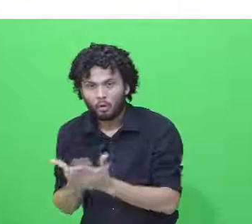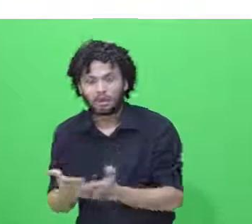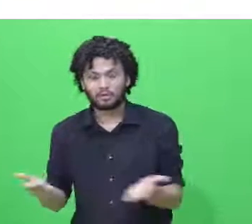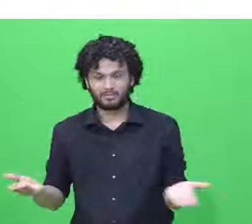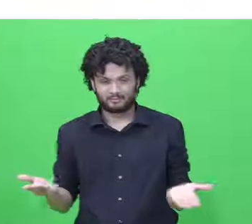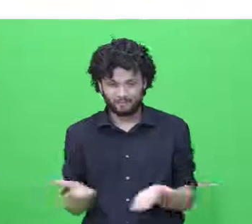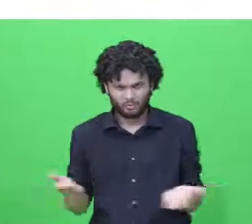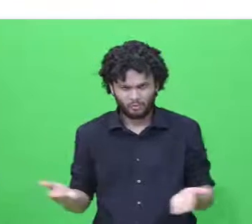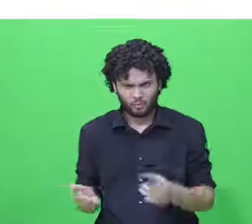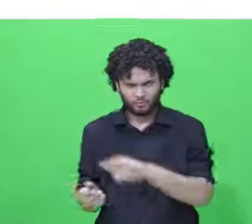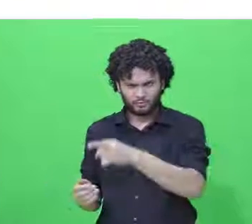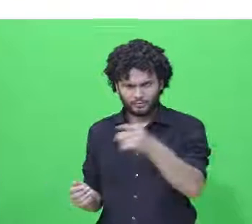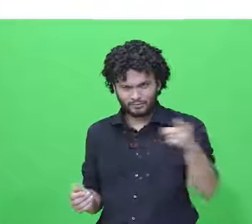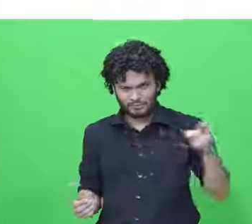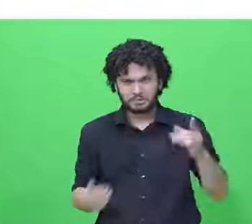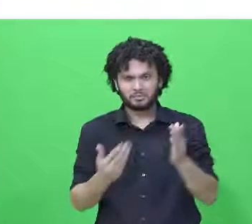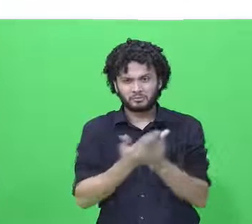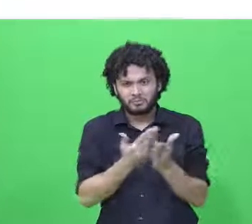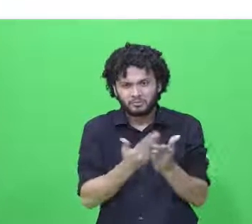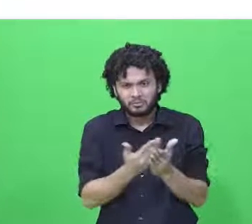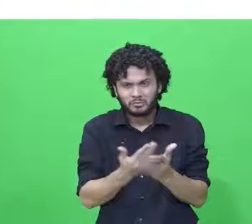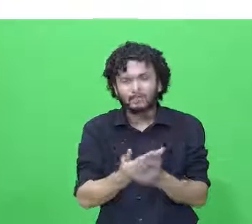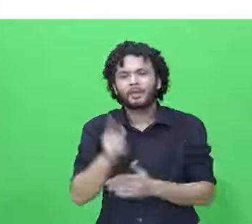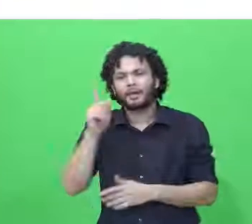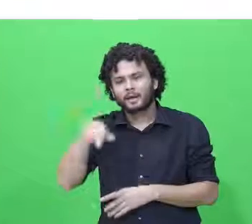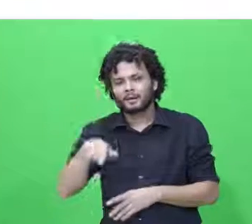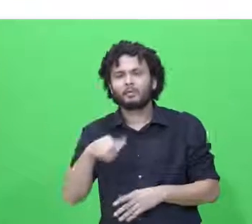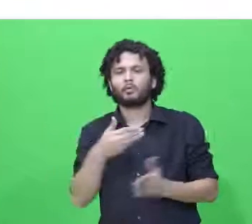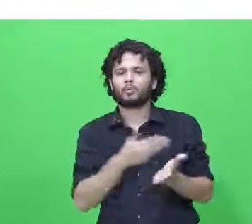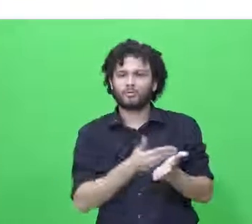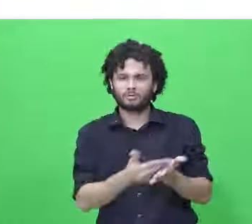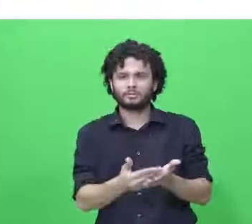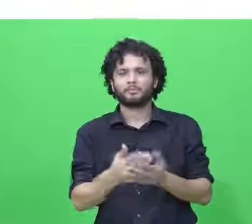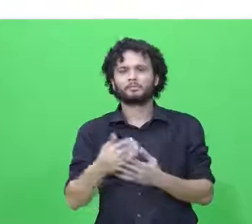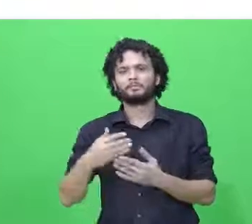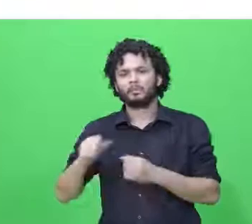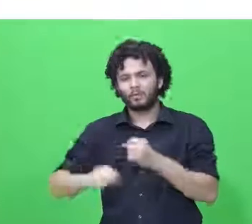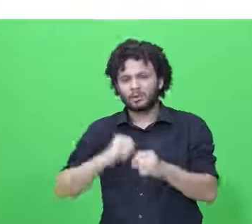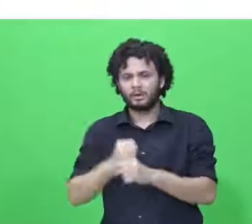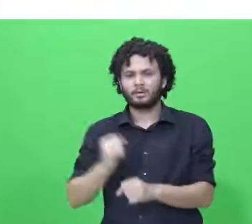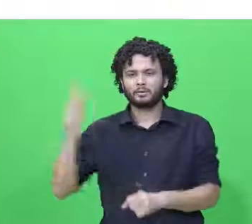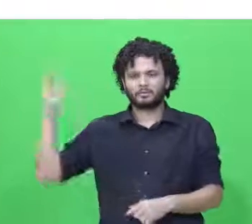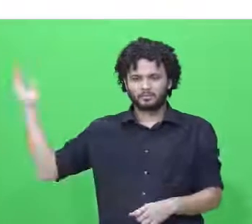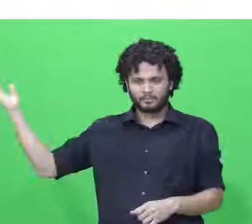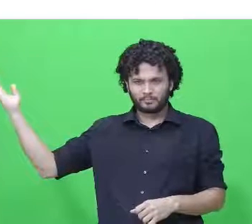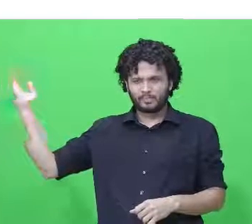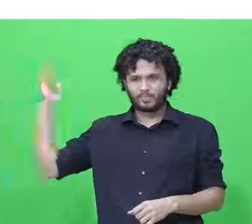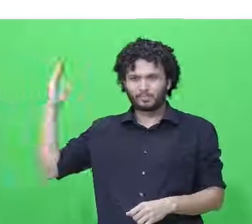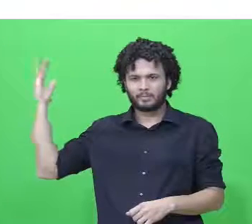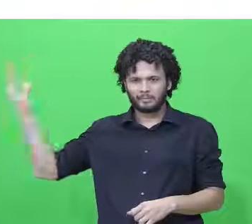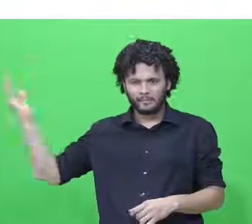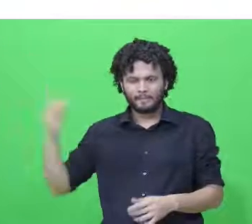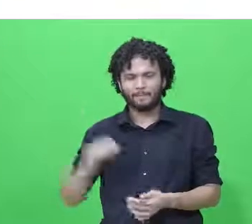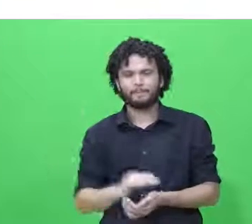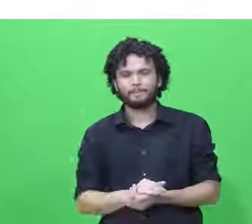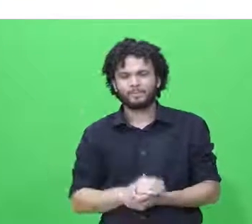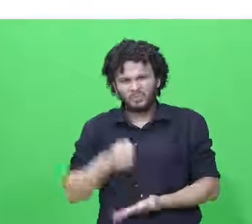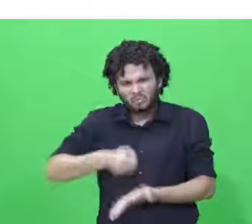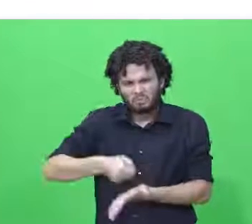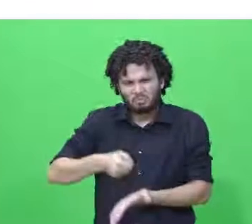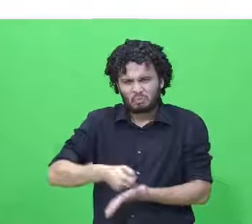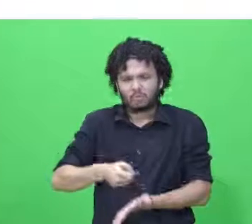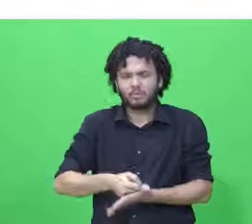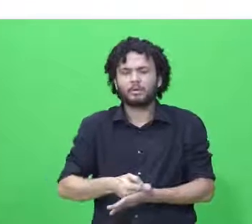que vocês, inclusive, estudam, ela é desse período varguista, onde a gente vai ver uma obrigatoriedade, inclusive, do ensino